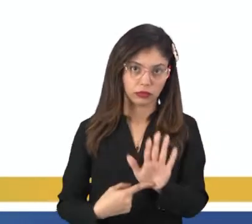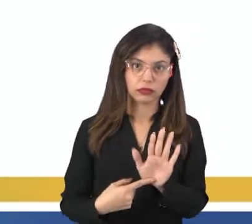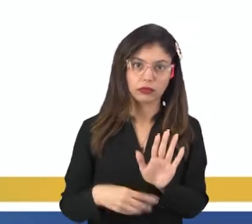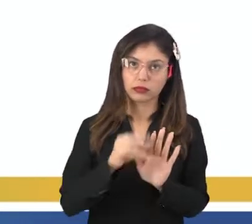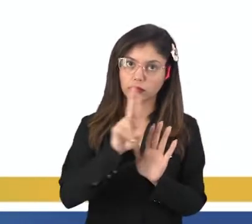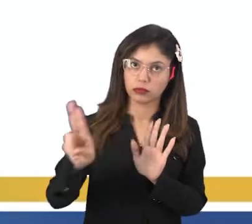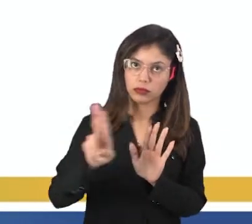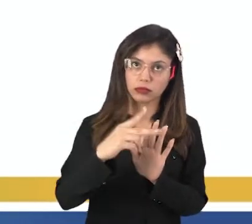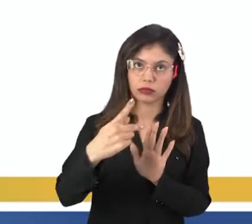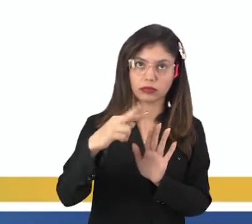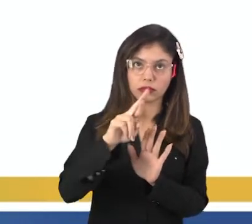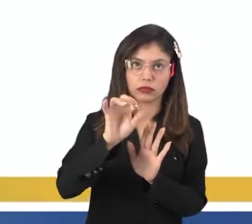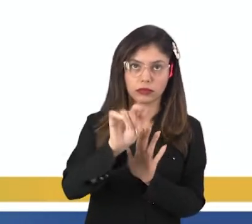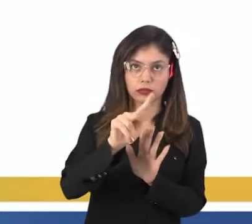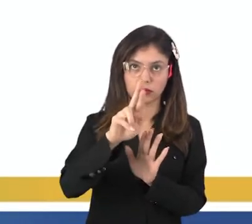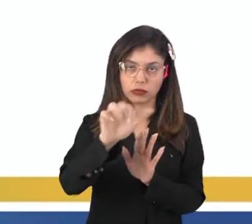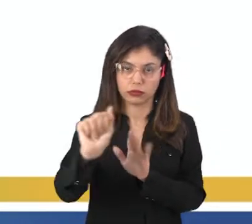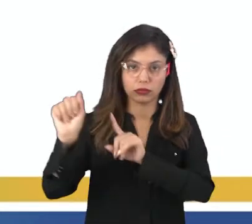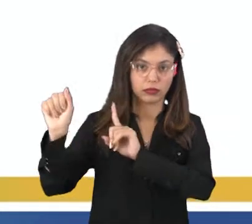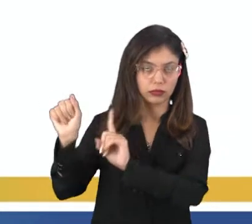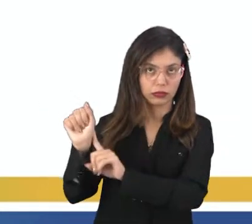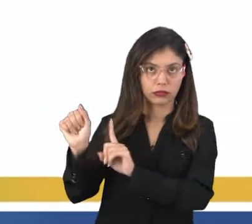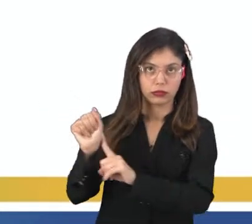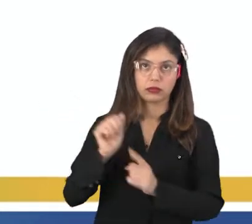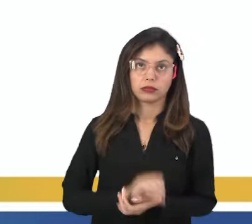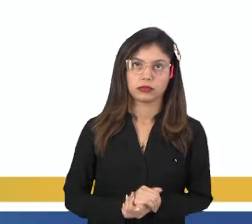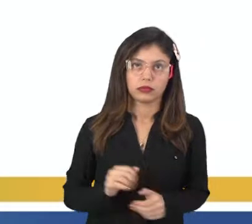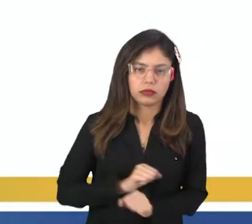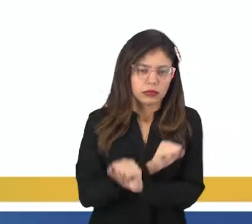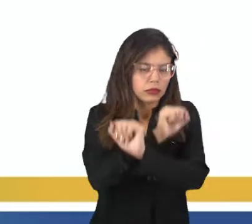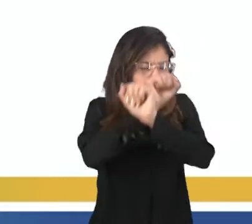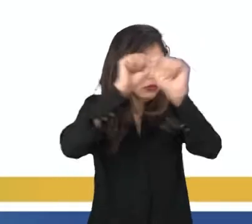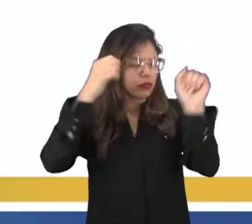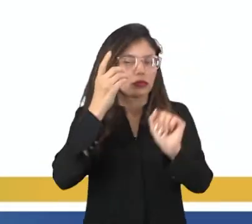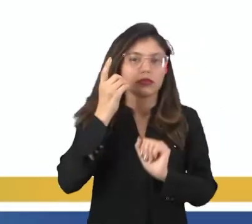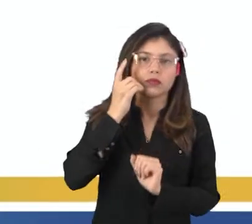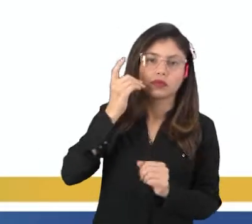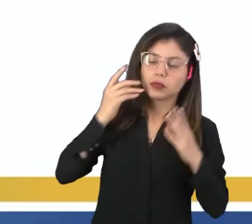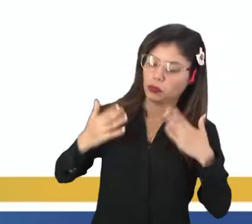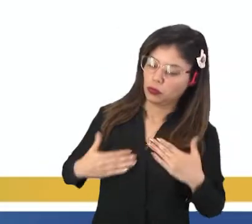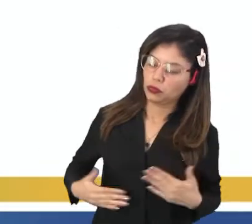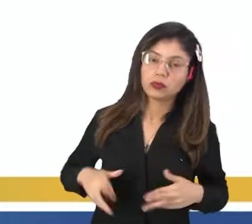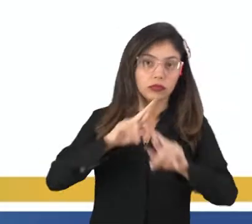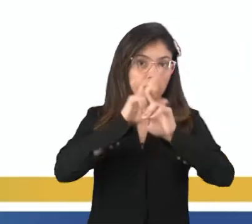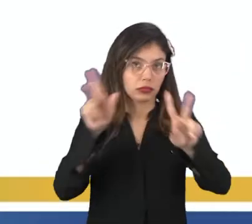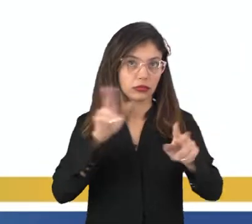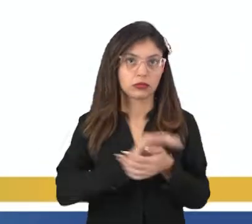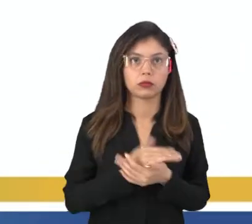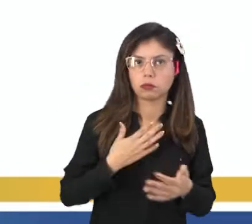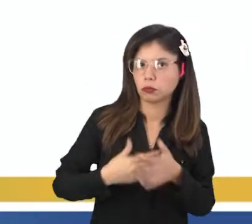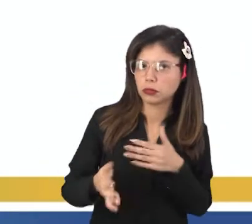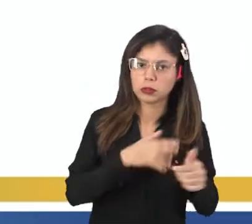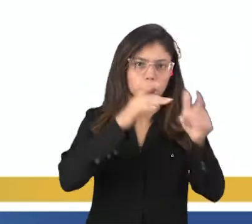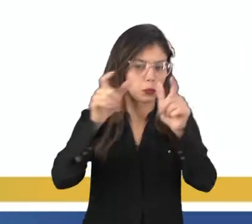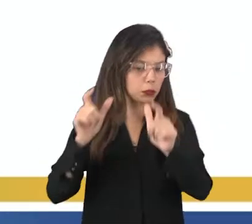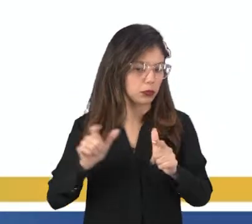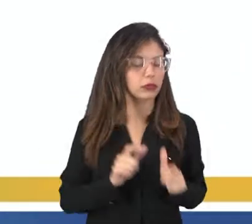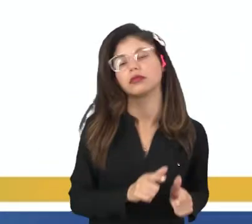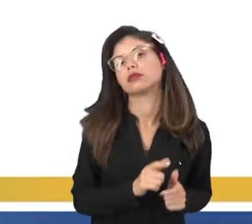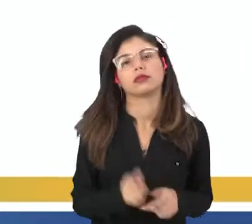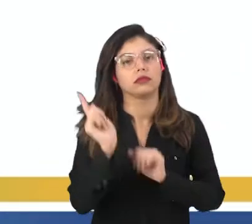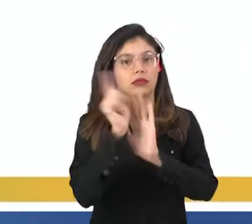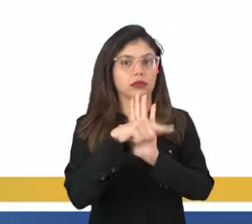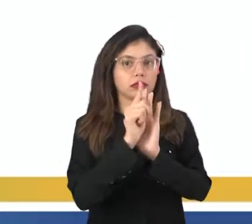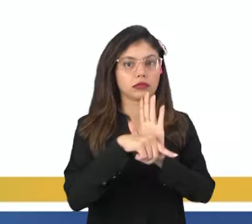assim chamada no livro protagonista a acorda todo dia em um corpo diferente não importa o lugar